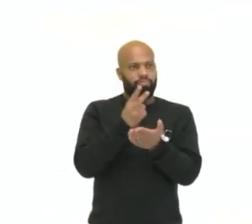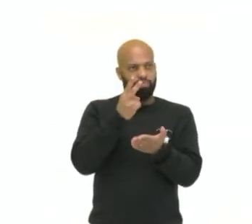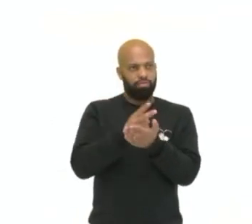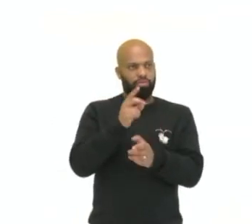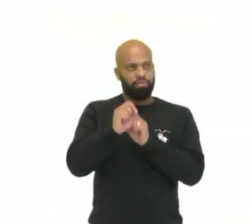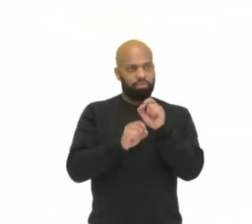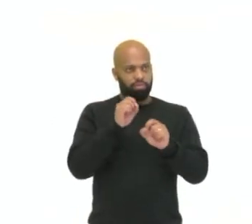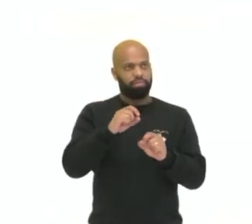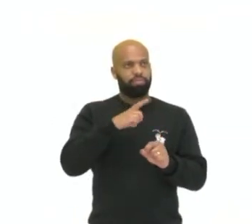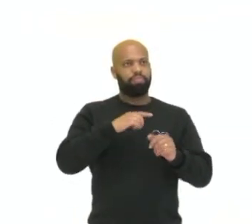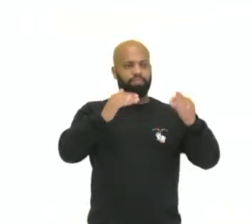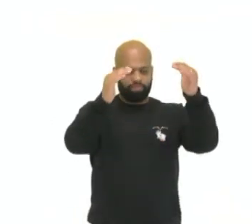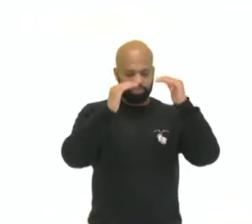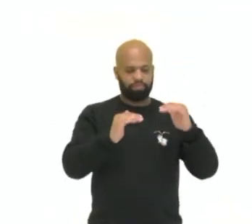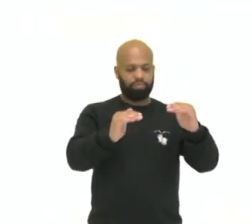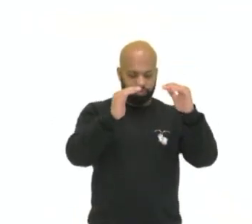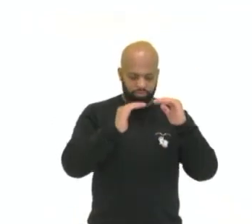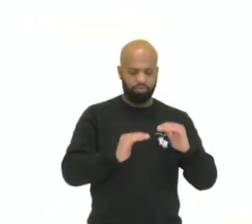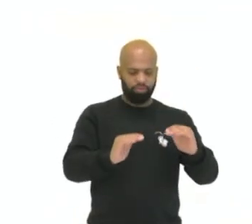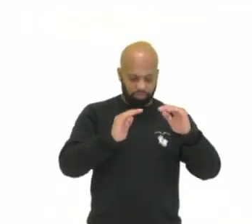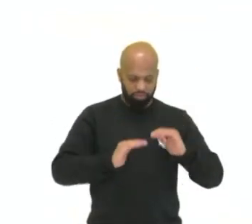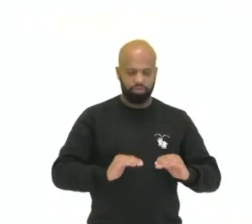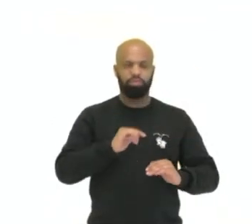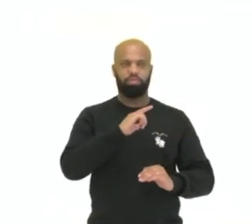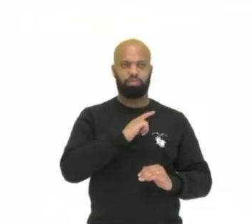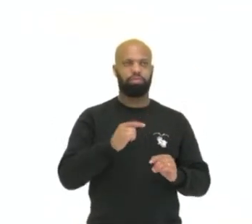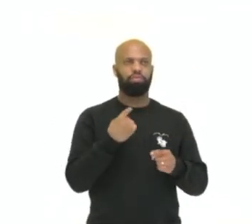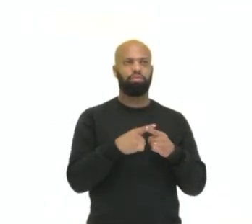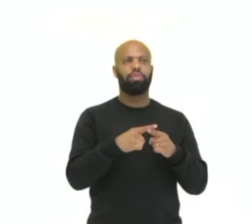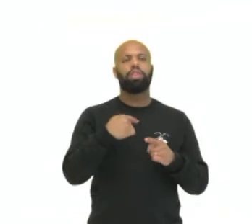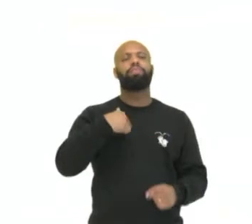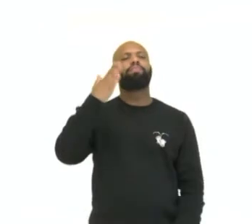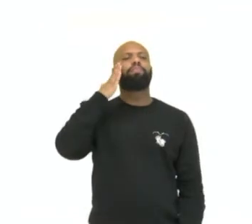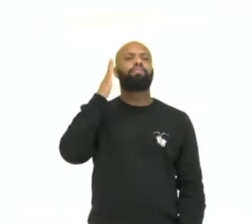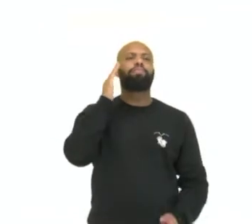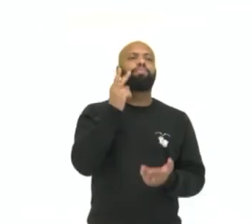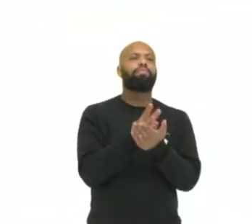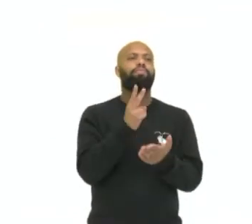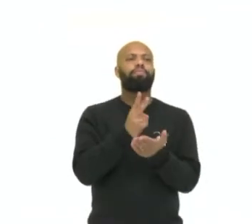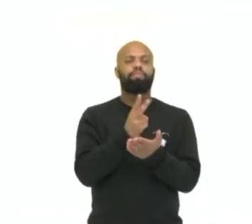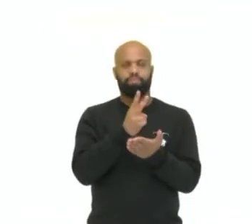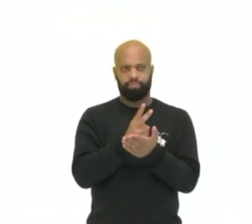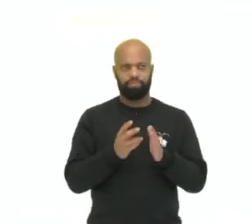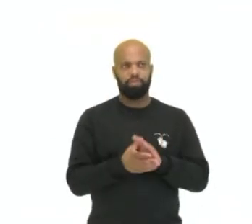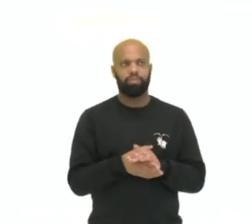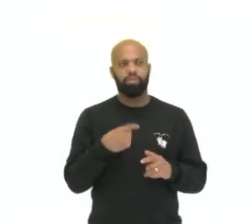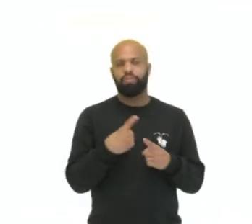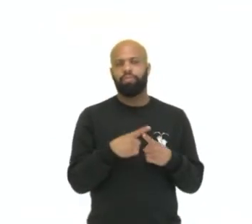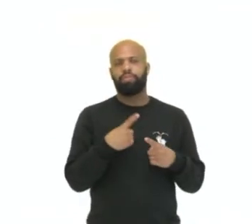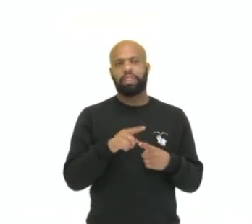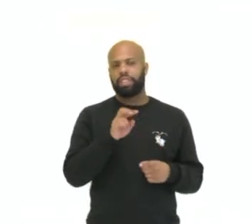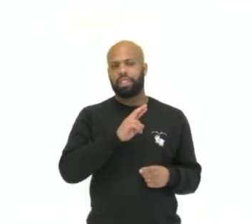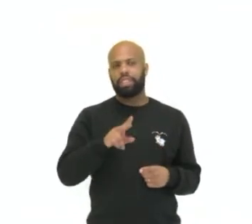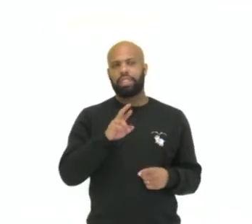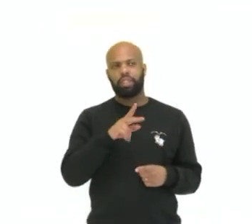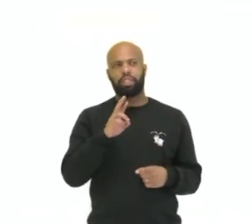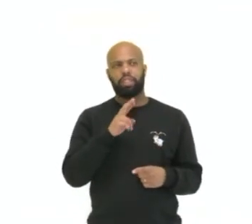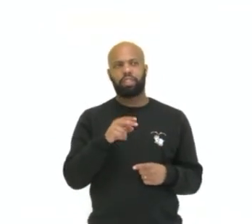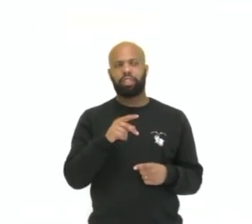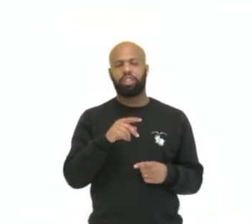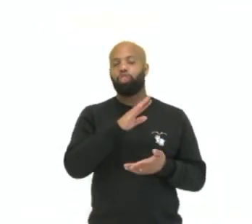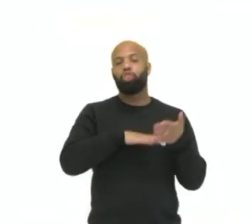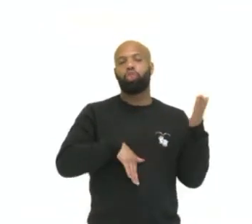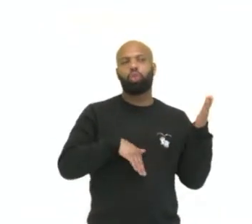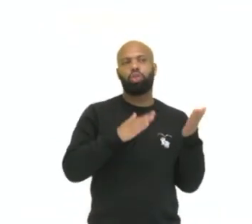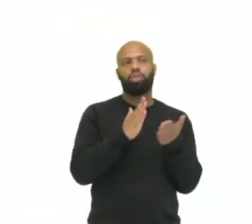esse subtópico, esse subtítulo na reportagem. Por que eu sei que segue? As ideias, elas não estão presentes, foram omitidas, não